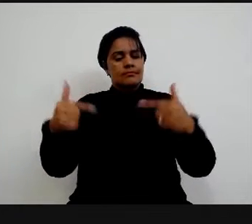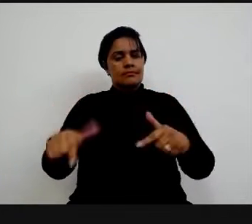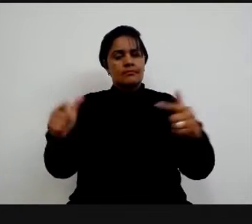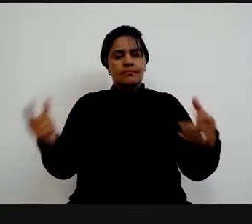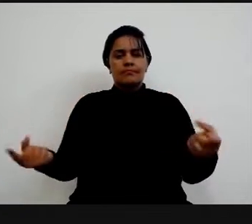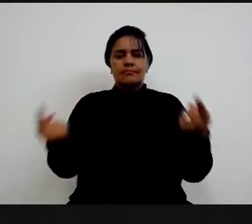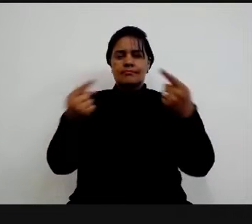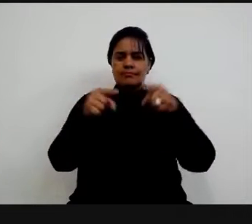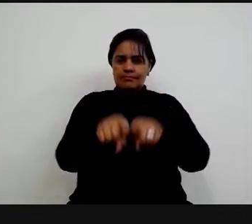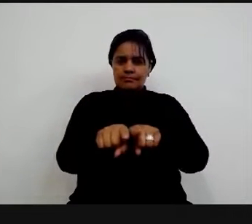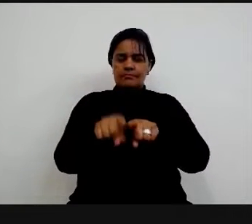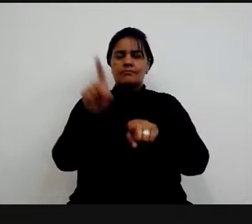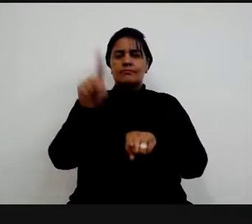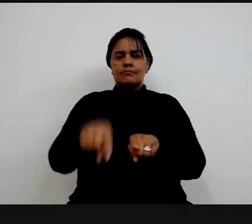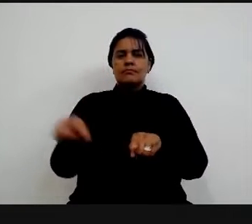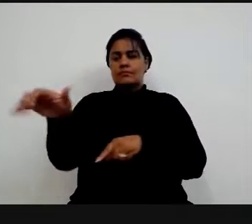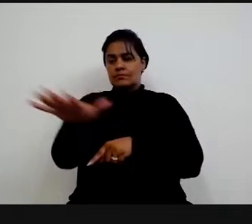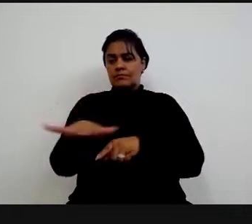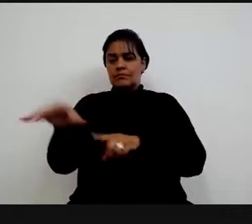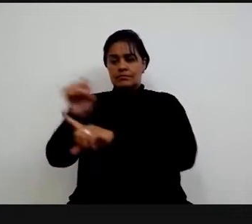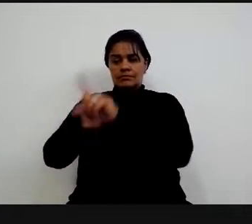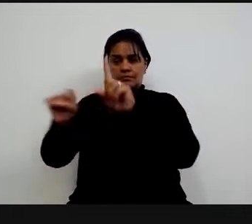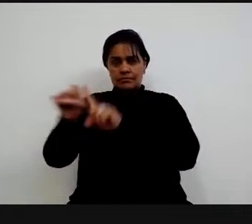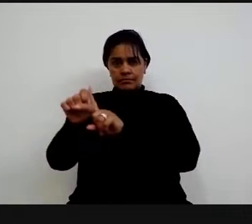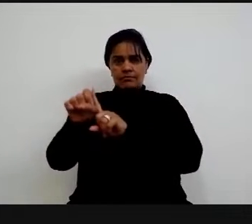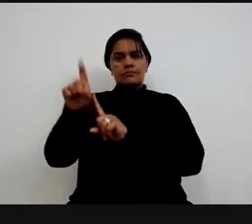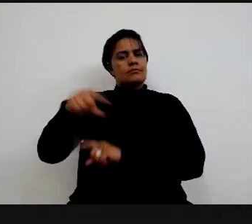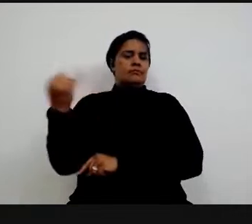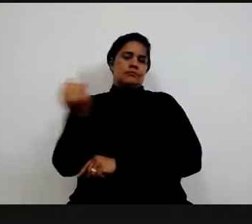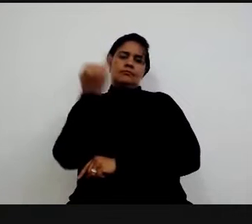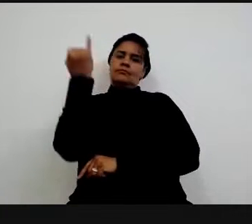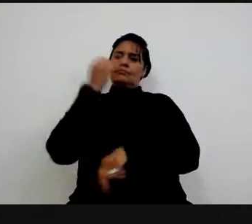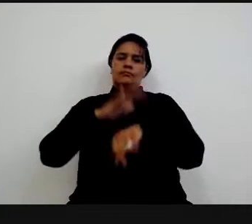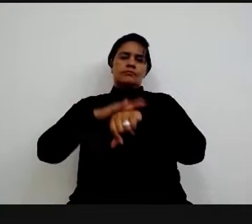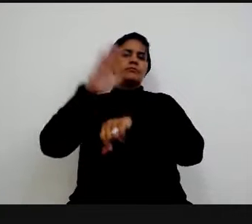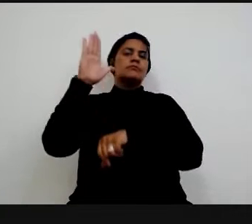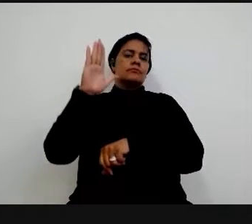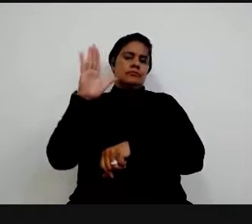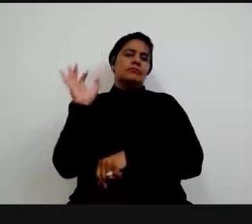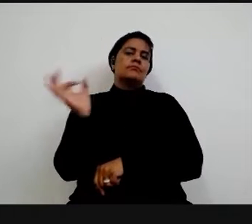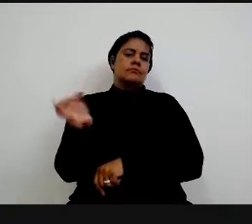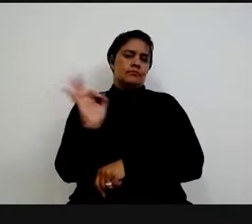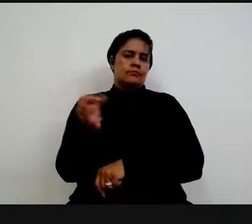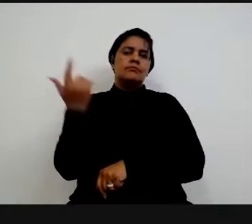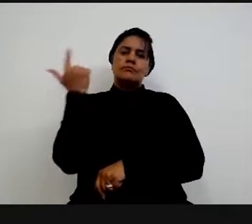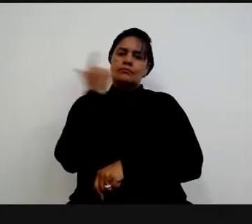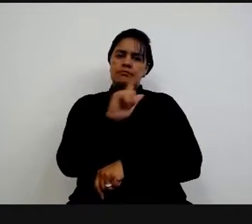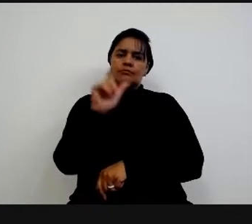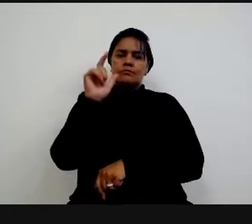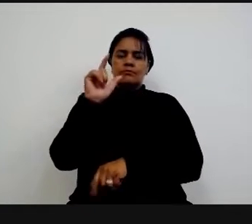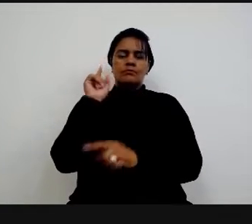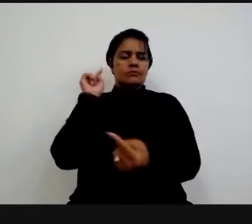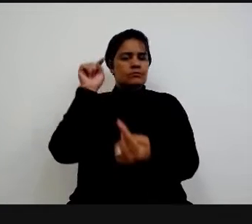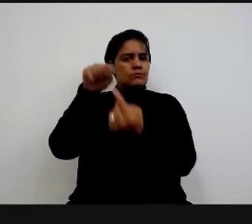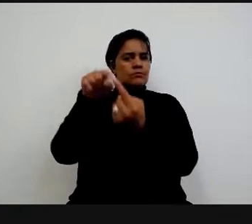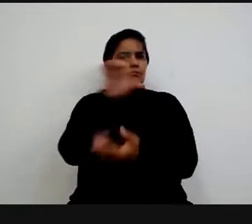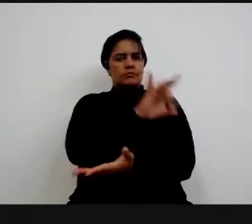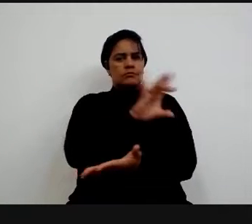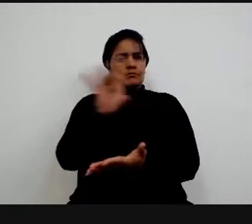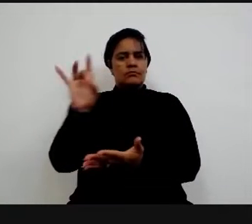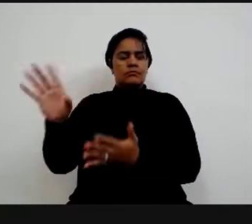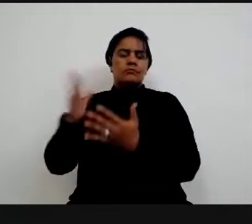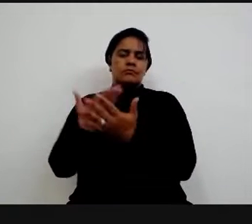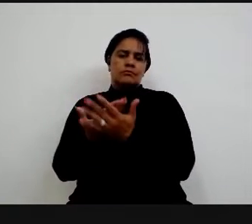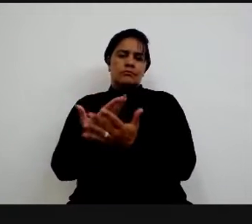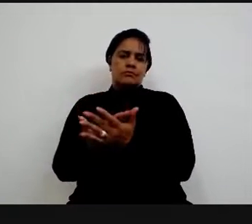em parceria com a sociedade é de fundamental importância para a consecução de dos objetivos das escolas